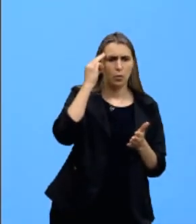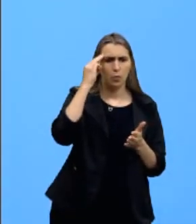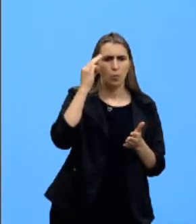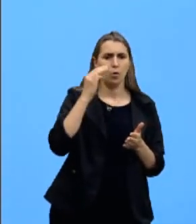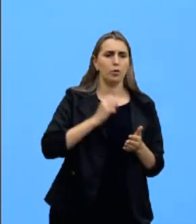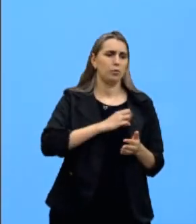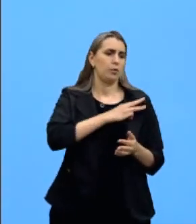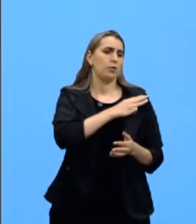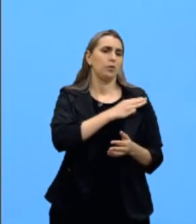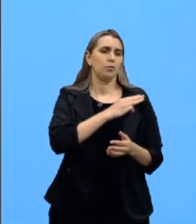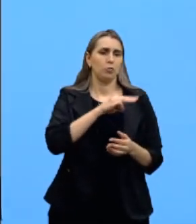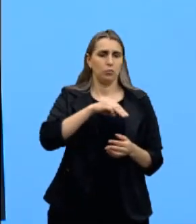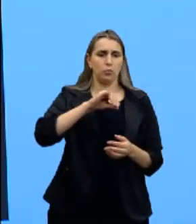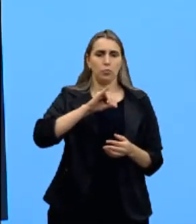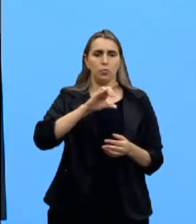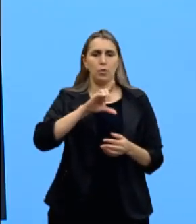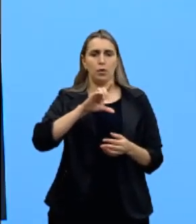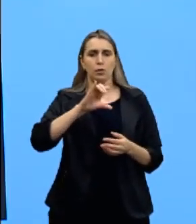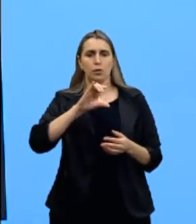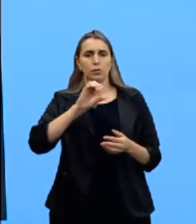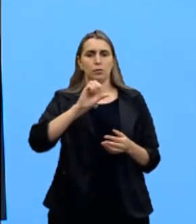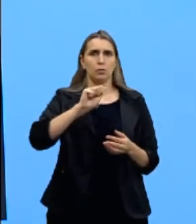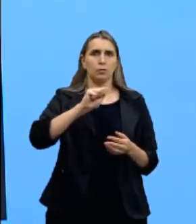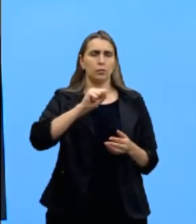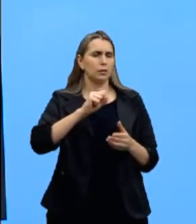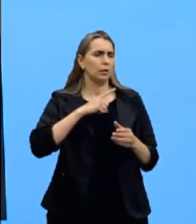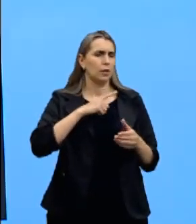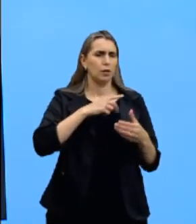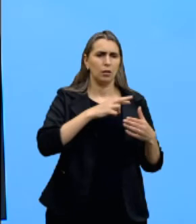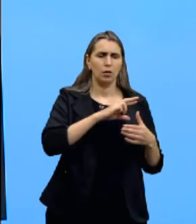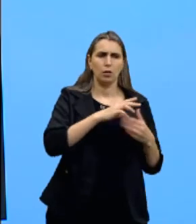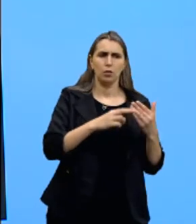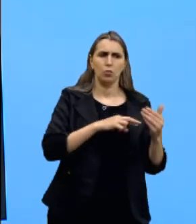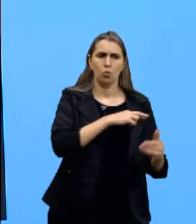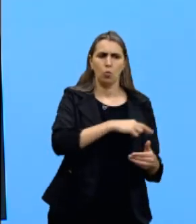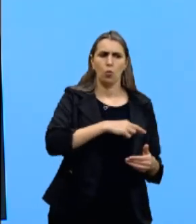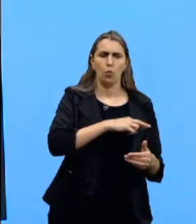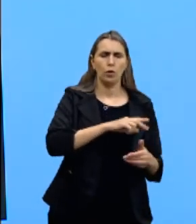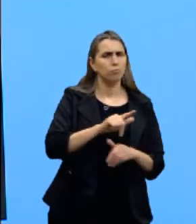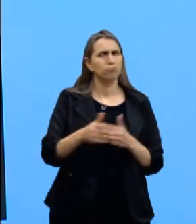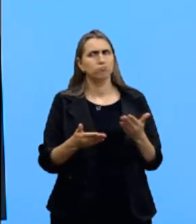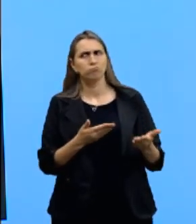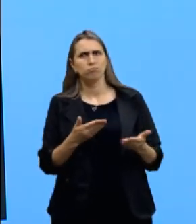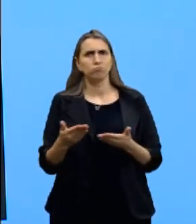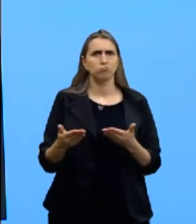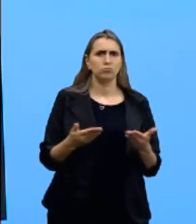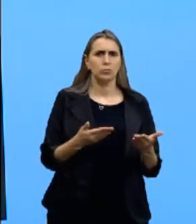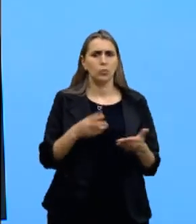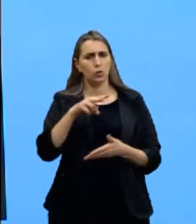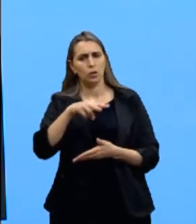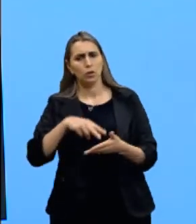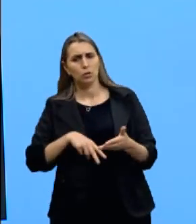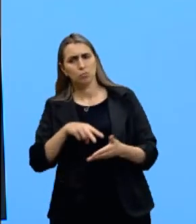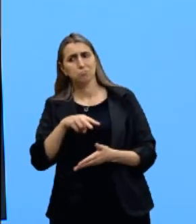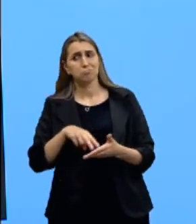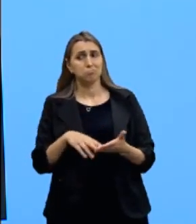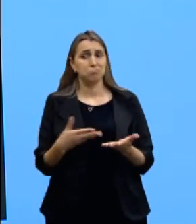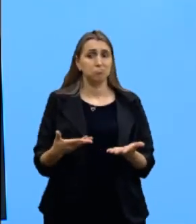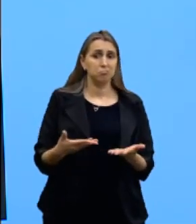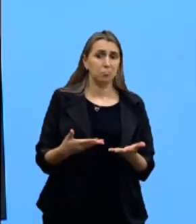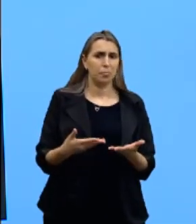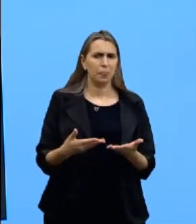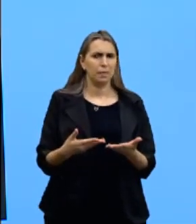Memória de um Sargento de Milícias embora tá lá no romantismo ele que começa o realismo aí carão vocês vão ter que ler e talvez